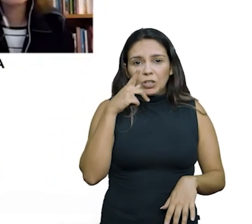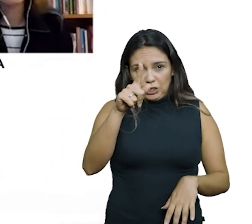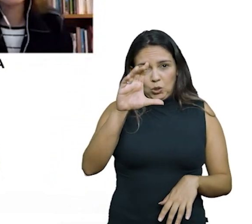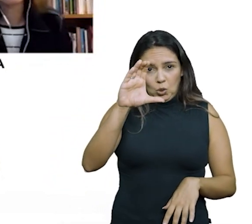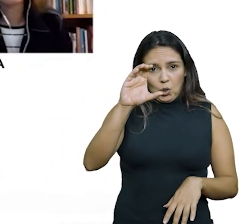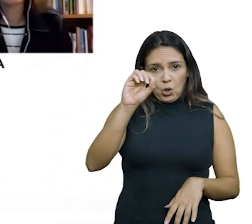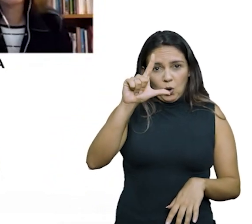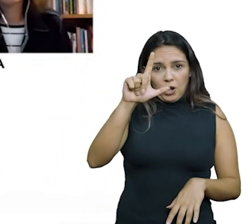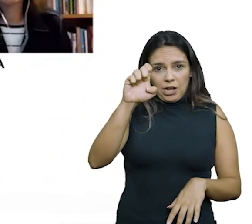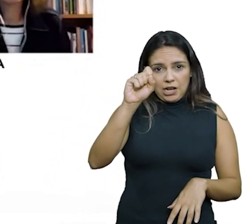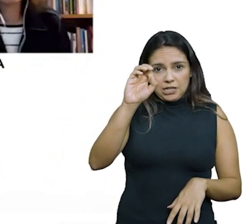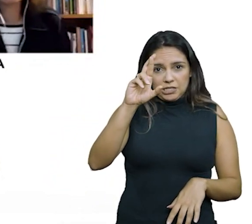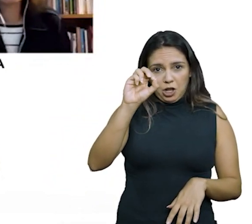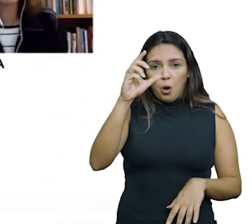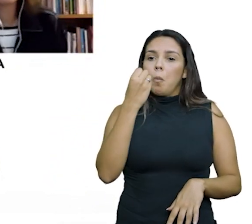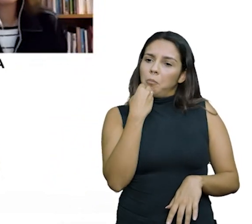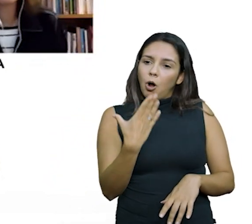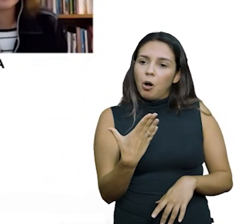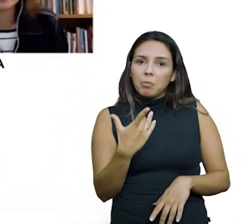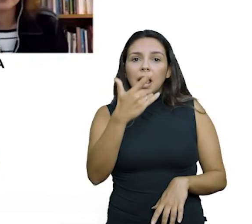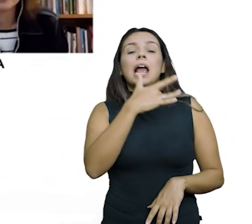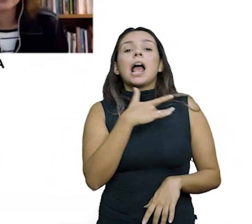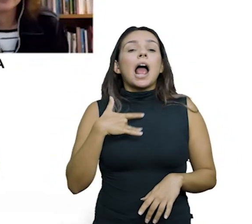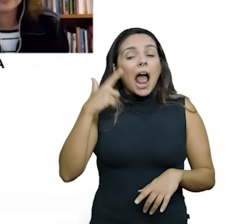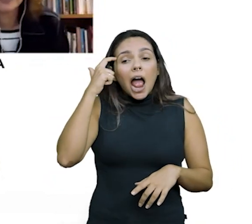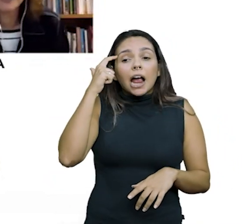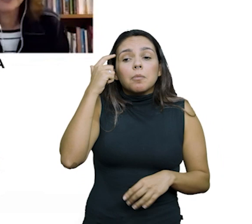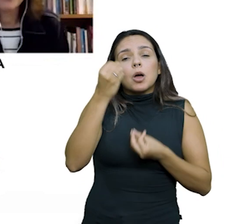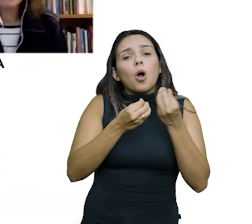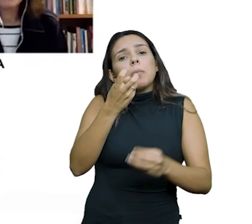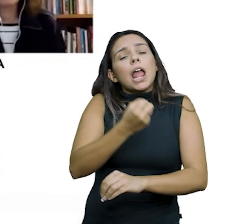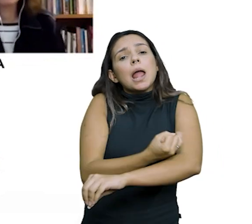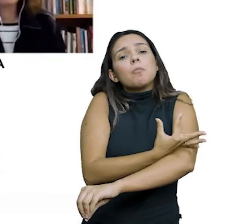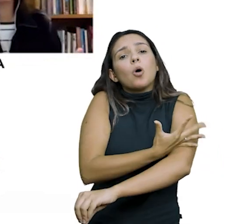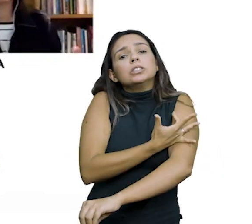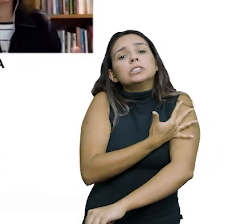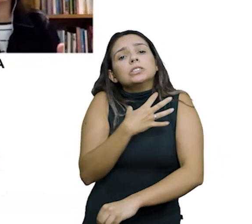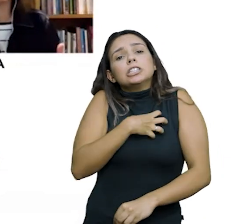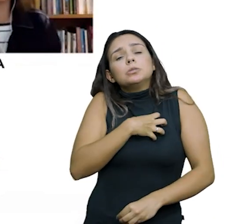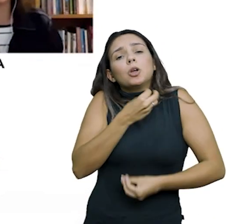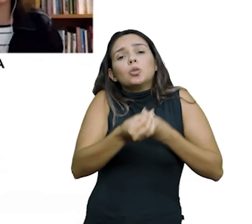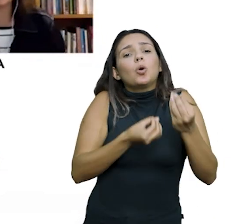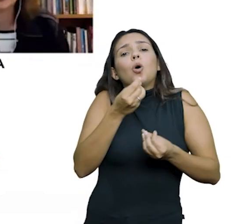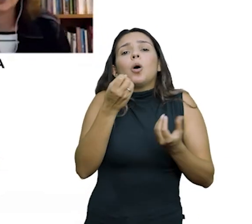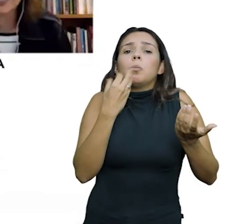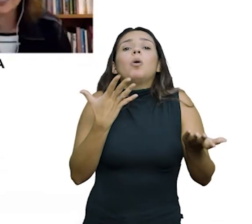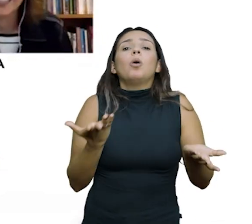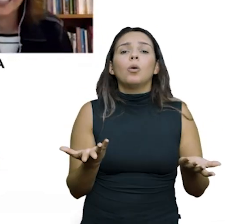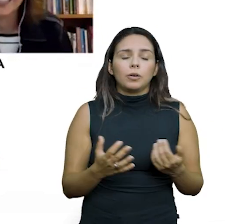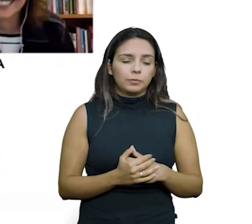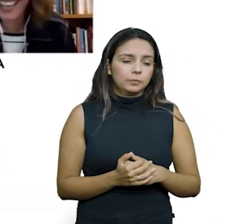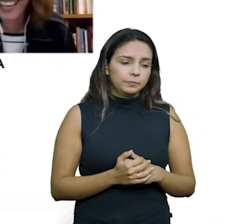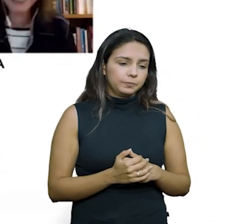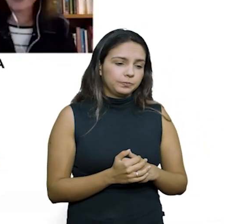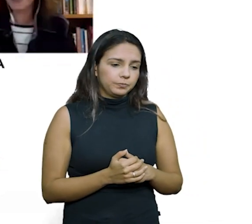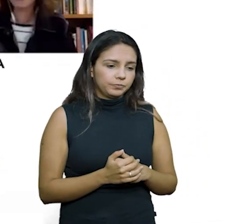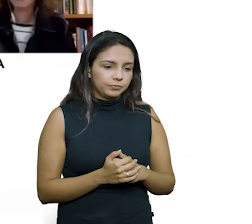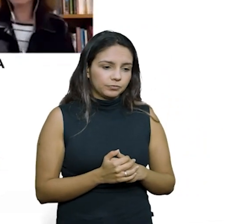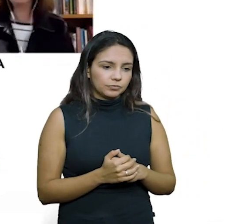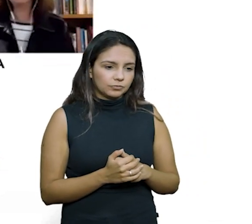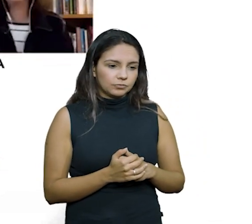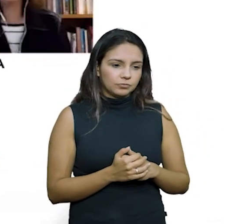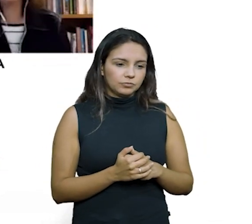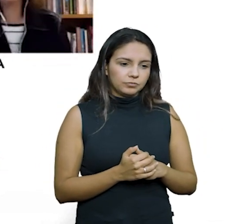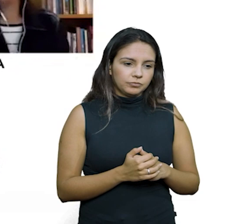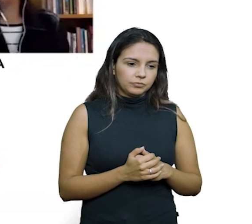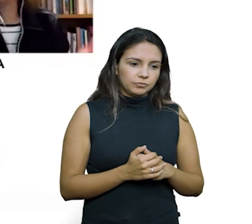bom não quer dizer que você esteja, né? Você garantir, olhar só triglicéridos,